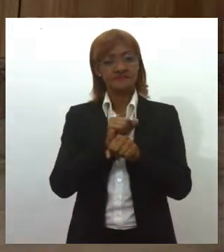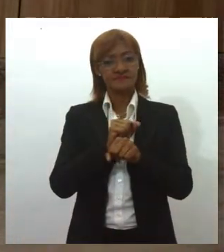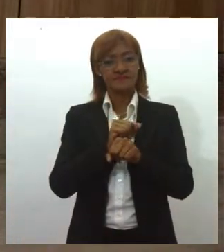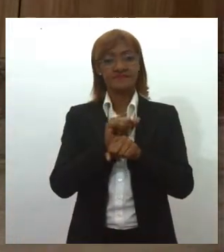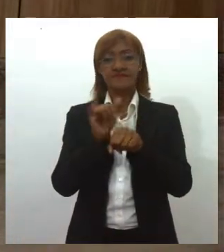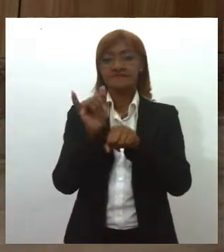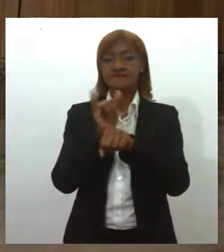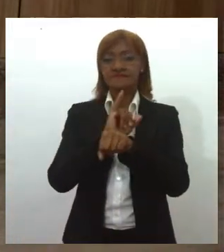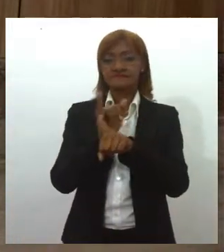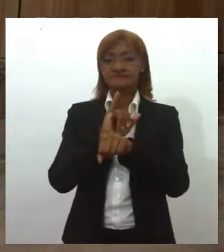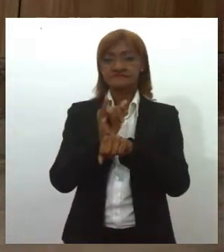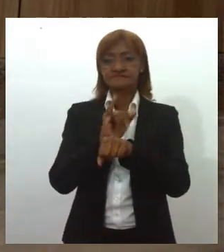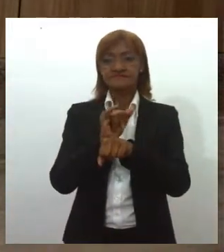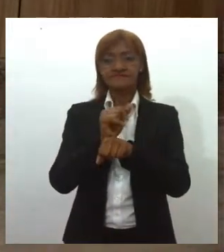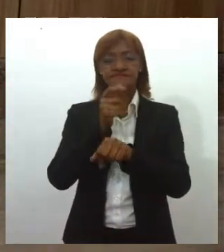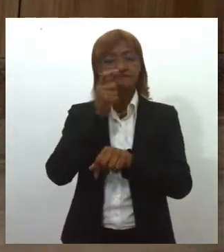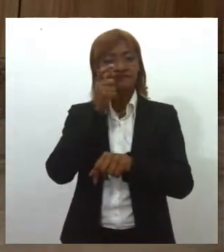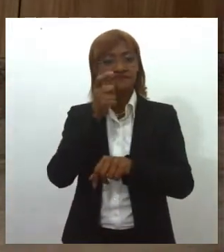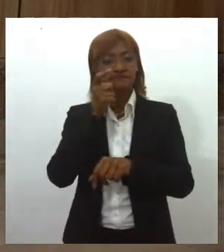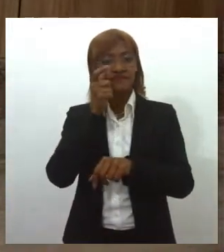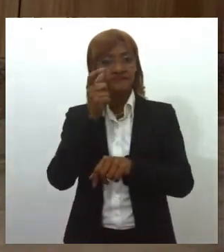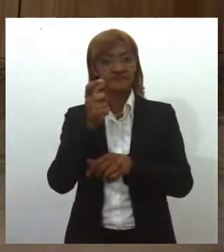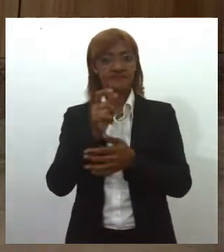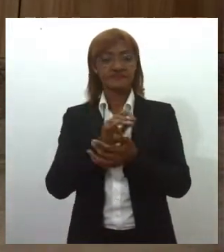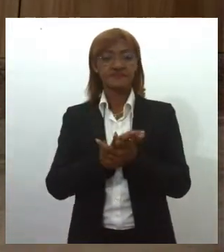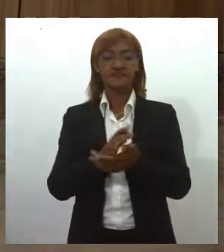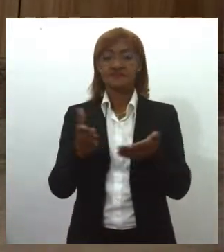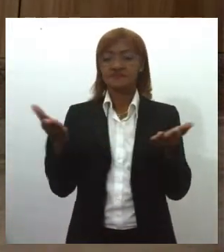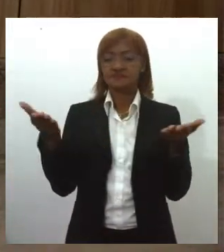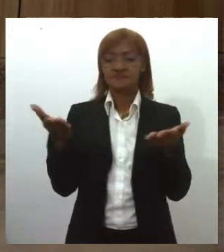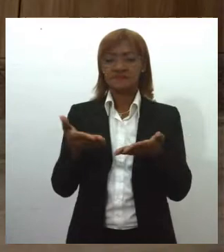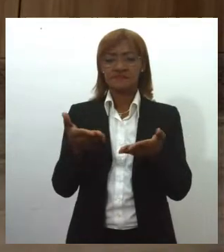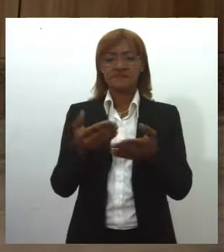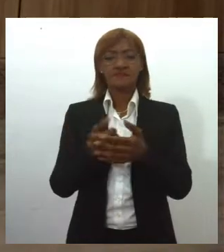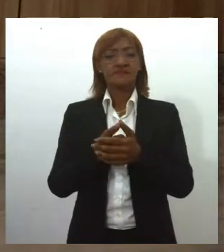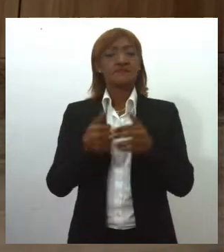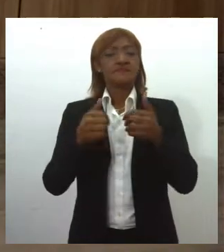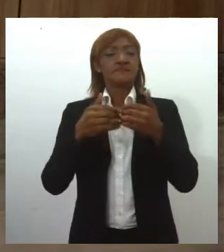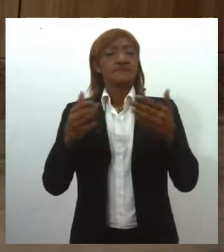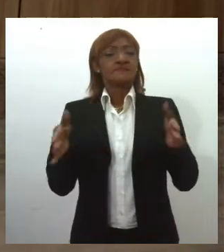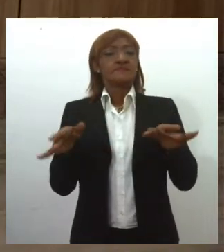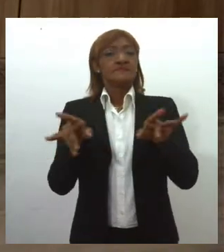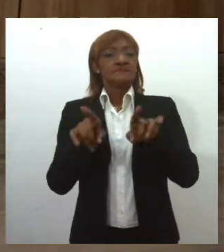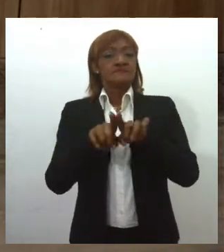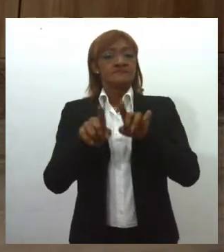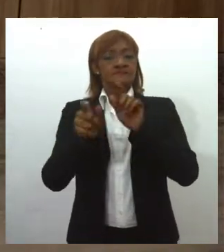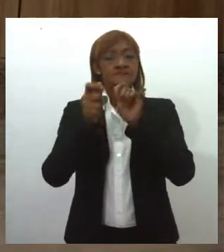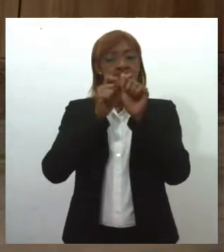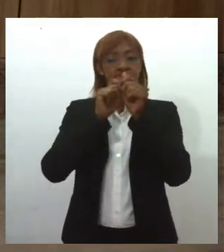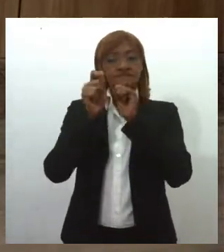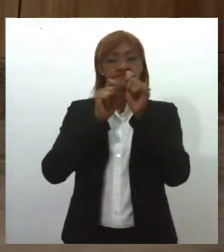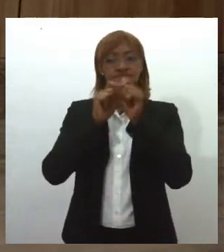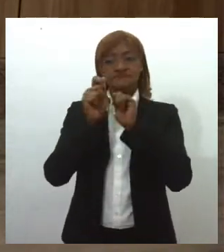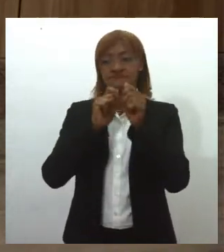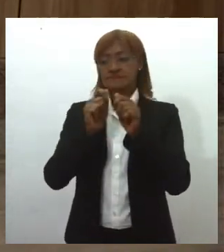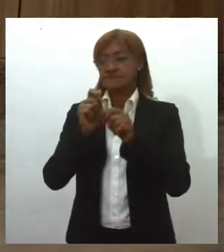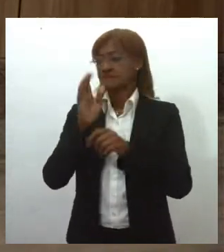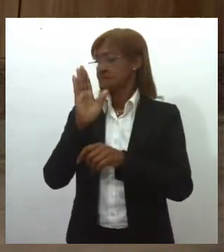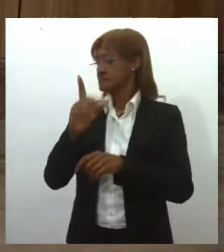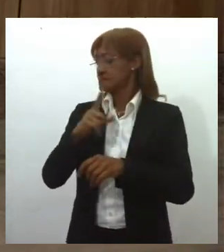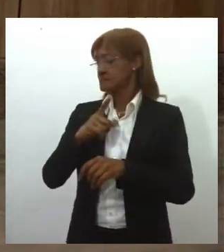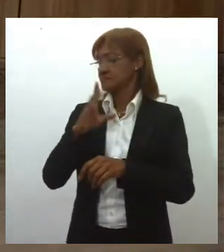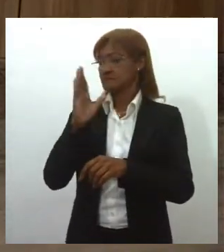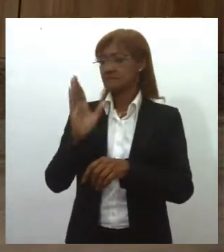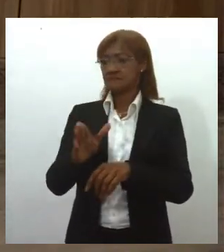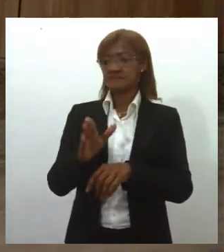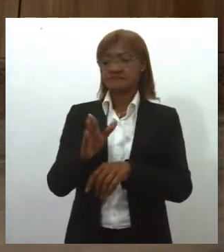turma acompanhar essa não só a matéria que abre o programa, né? Mas também as entrevistas aqui do Dr. Renan e também do Dr. Demetrio.